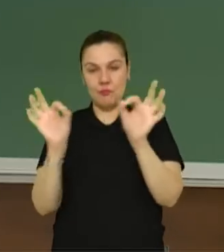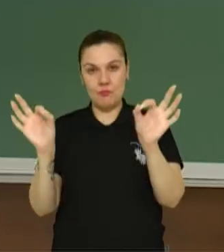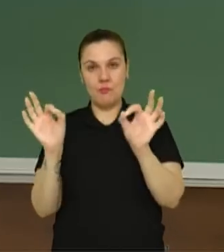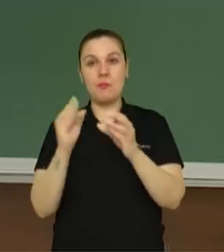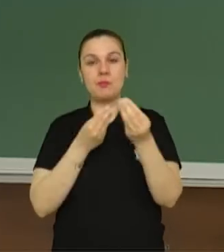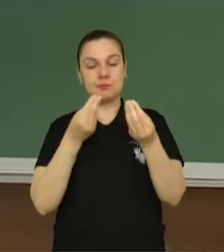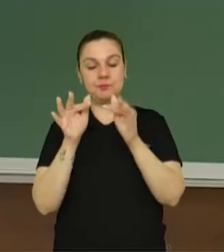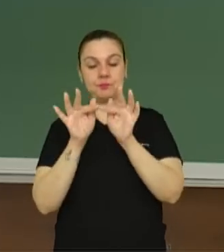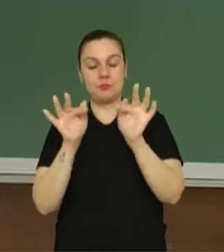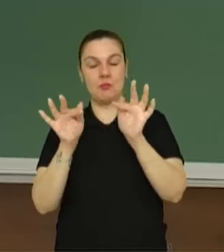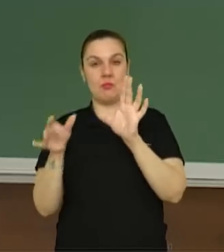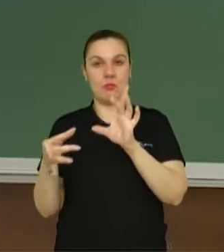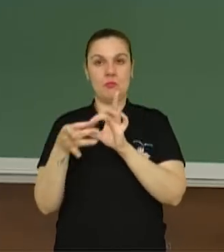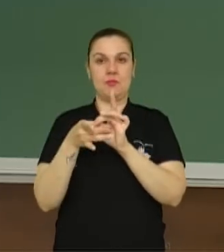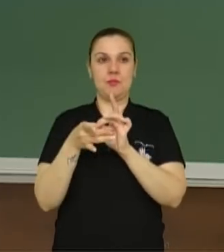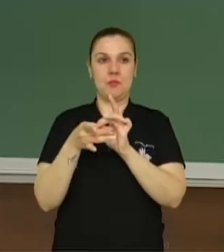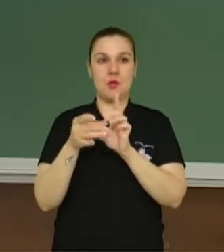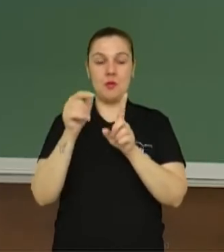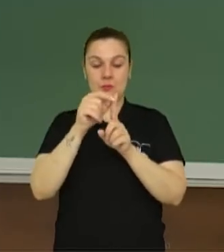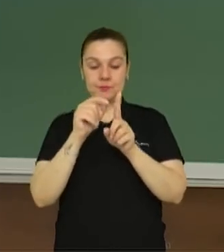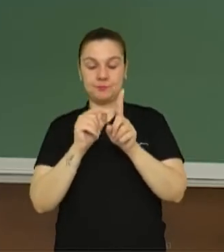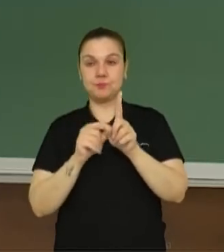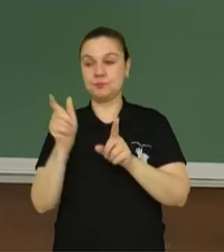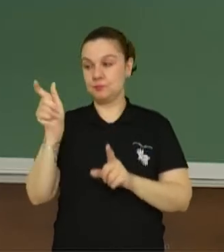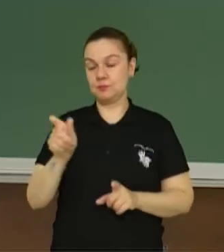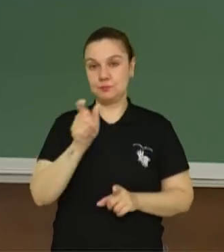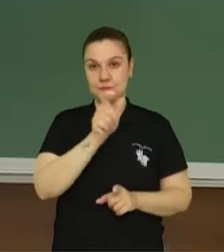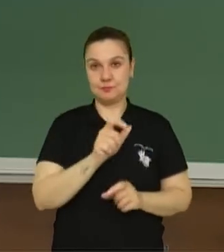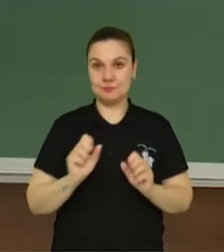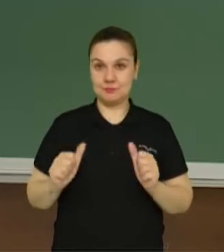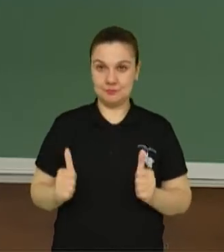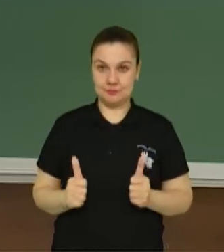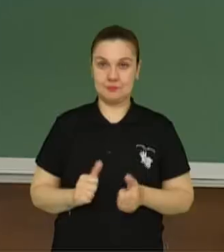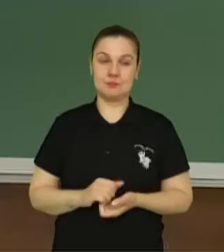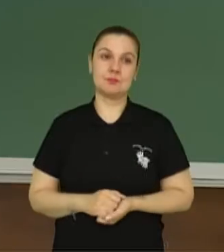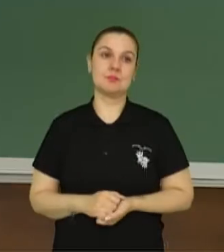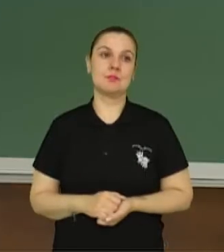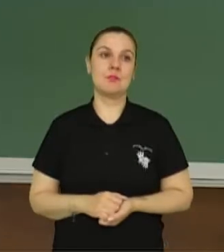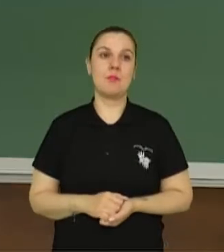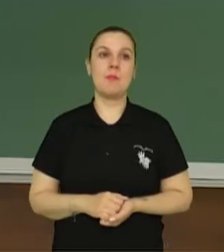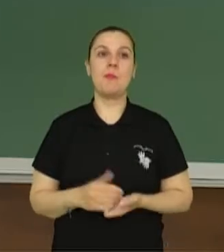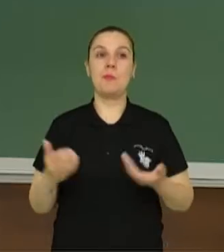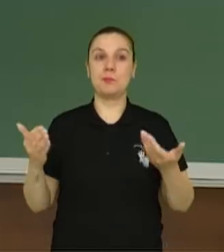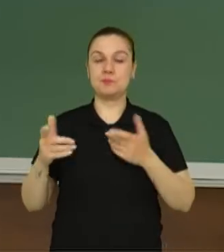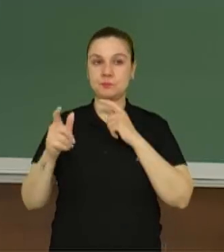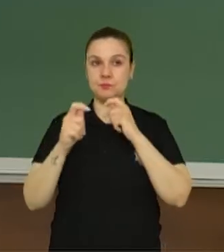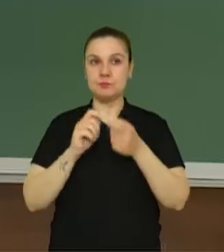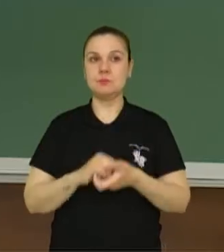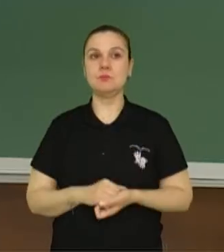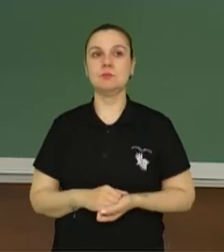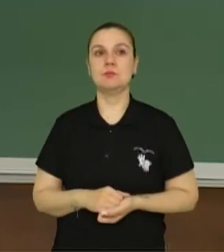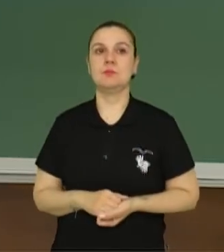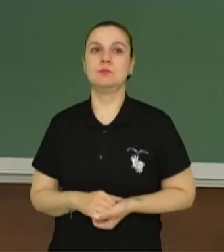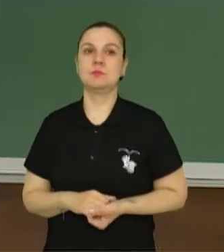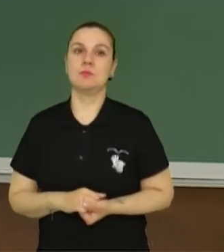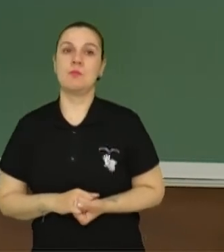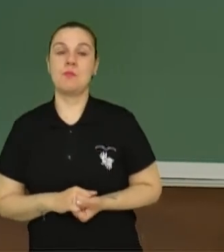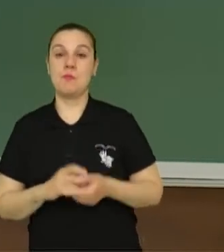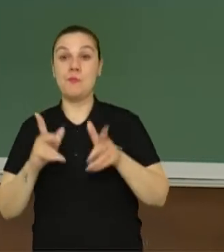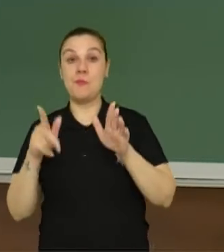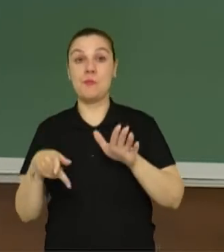oração é composta, e os tipos de sujeito, tá bom? Então, vejamos aqui. Nós temos aqui